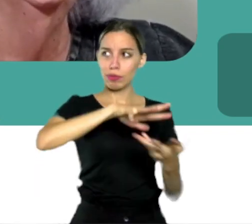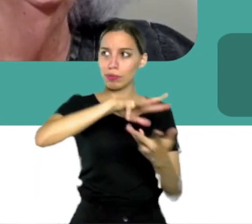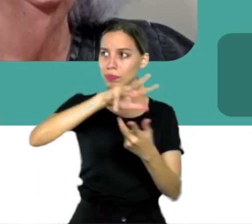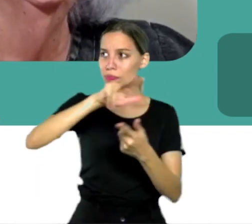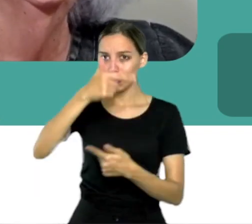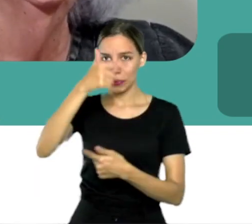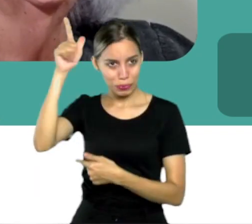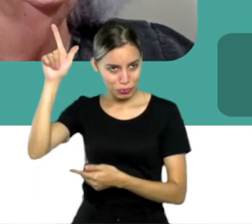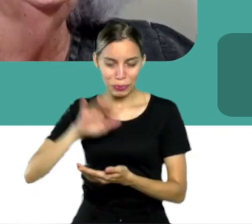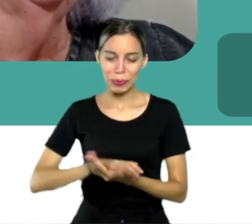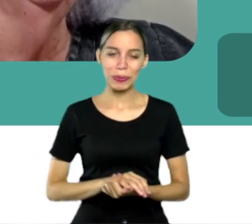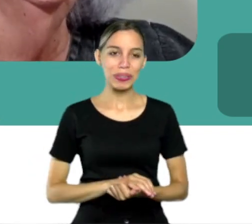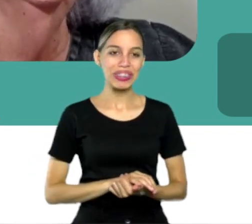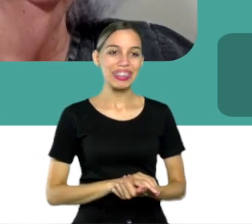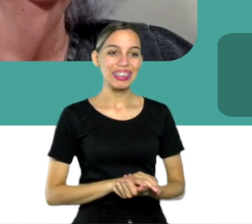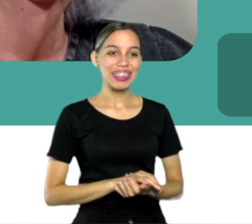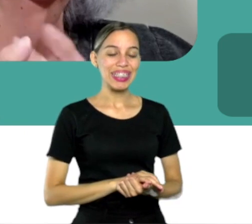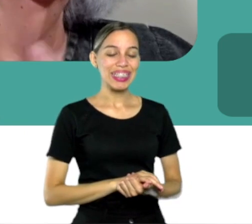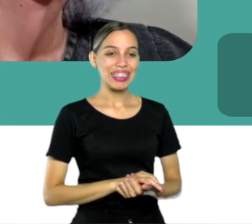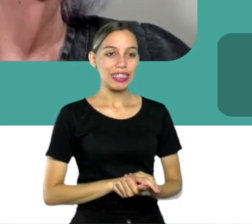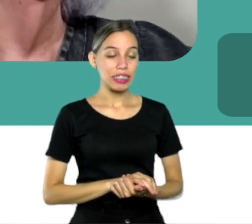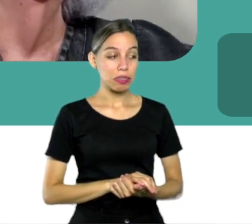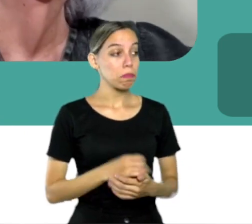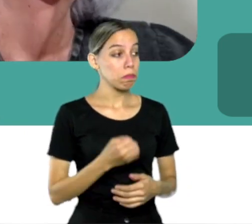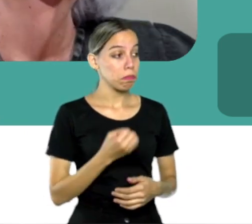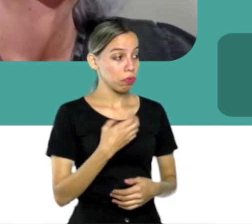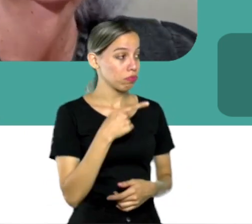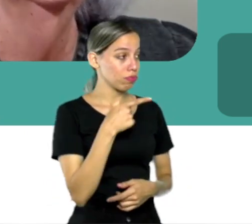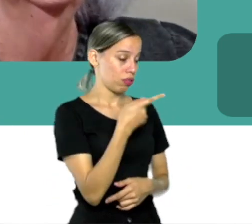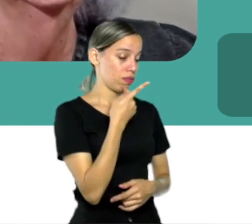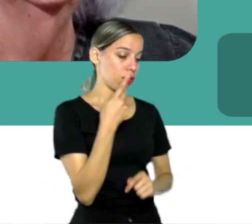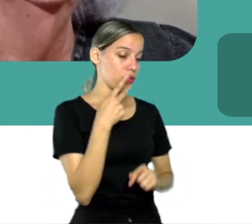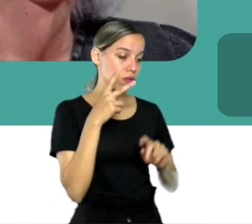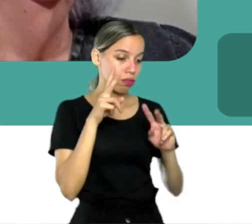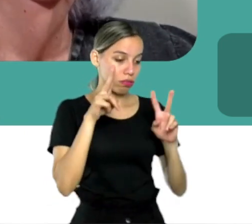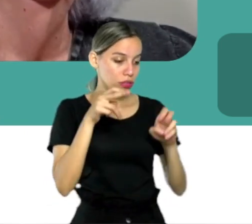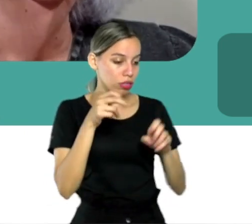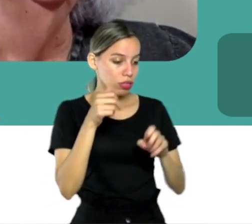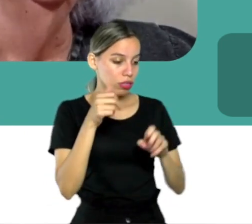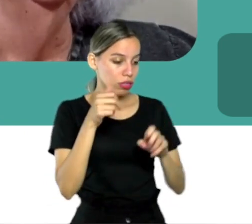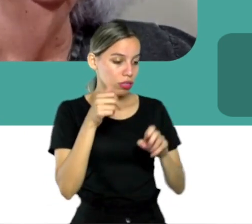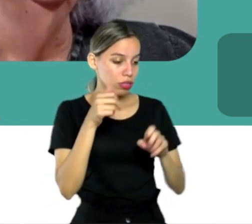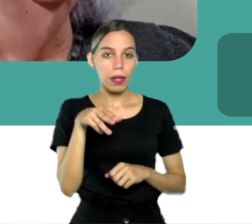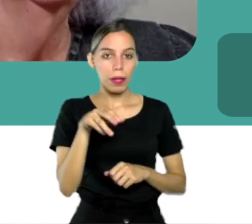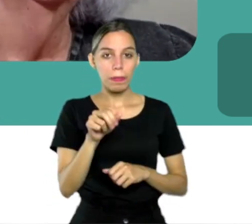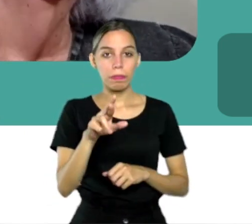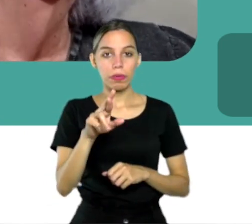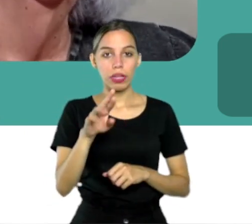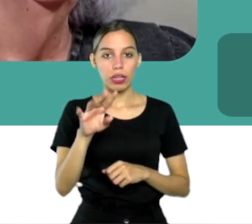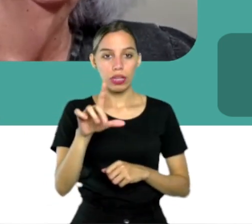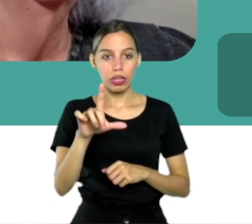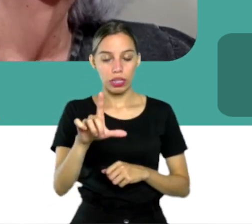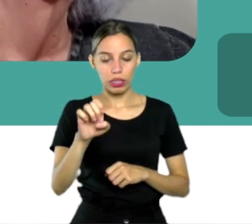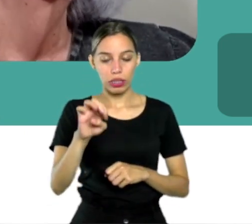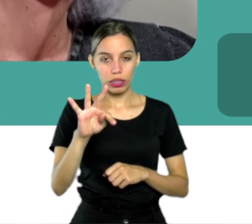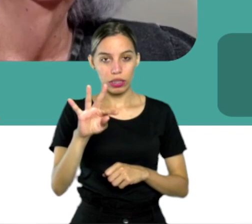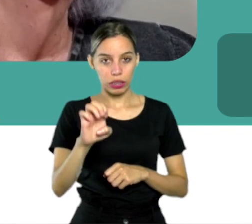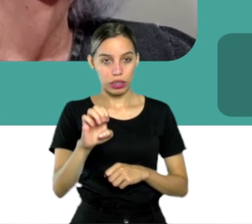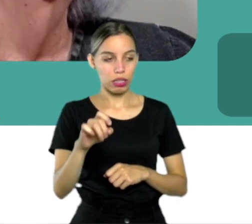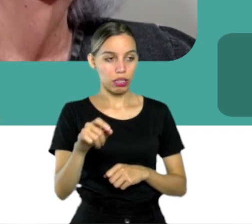da Marlete Menezes, e eu pensando aqui, né, do seu primeiro verso aí, né, que